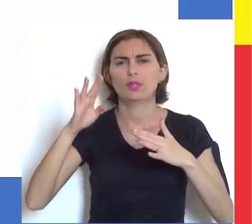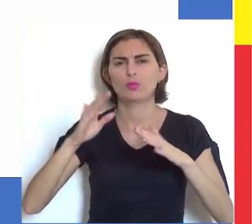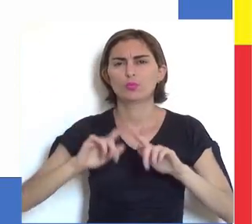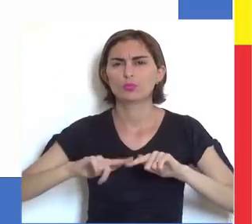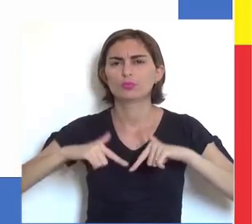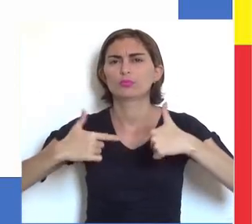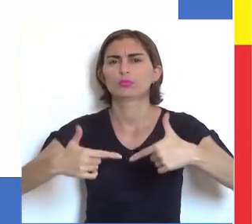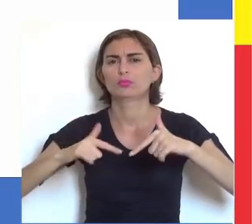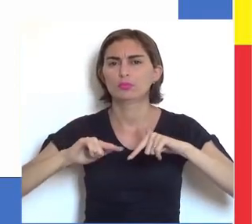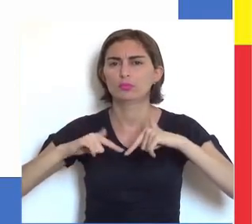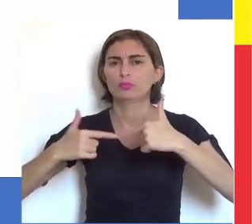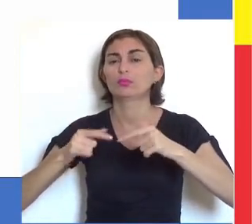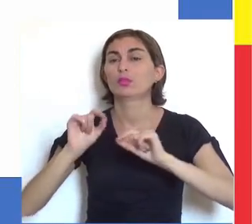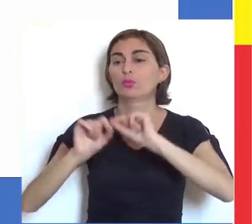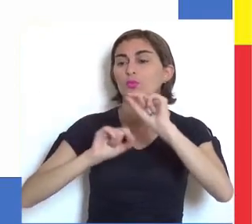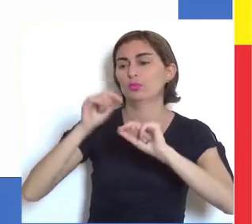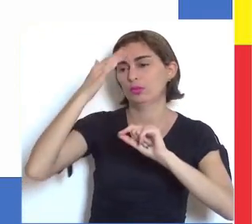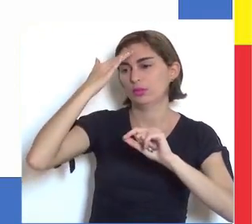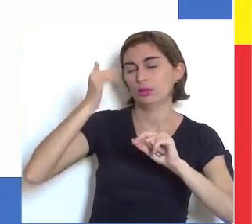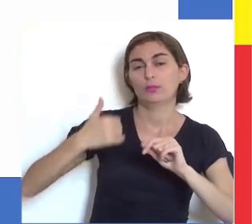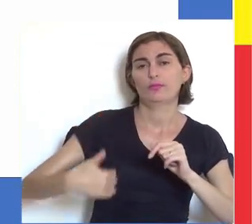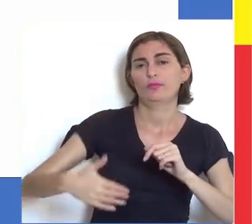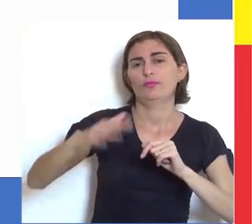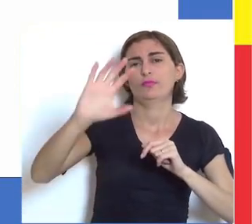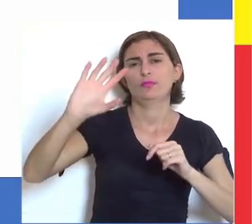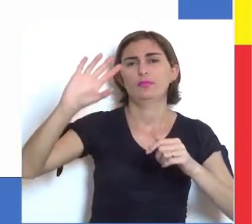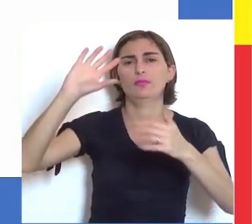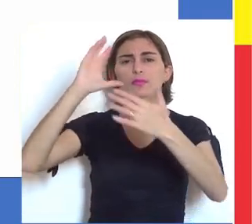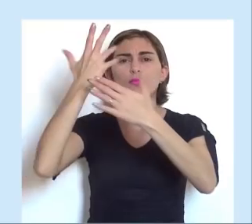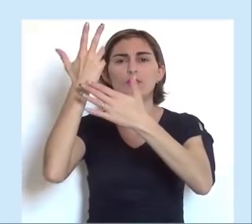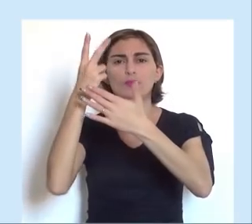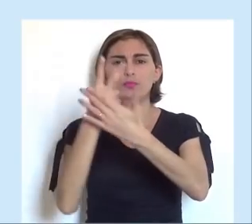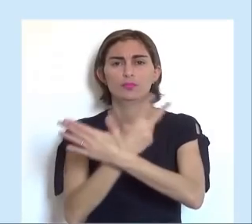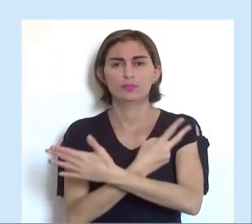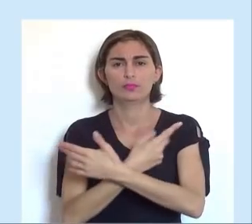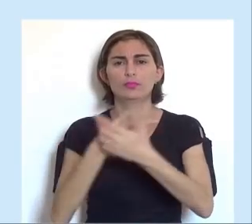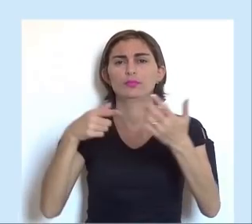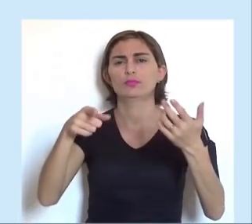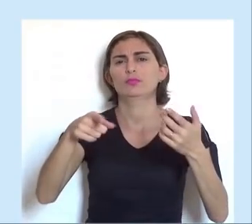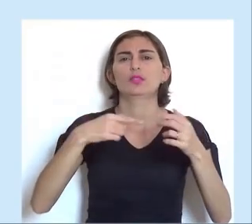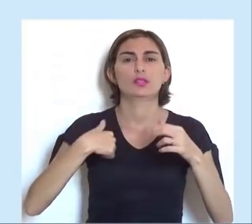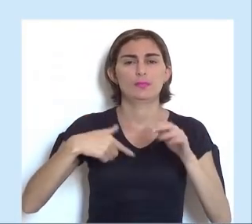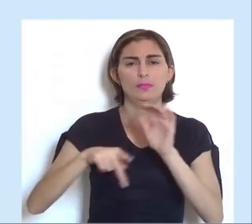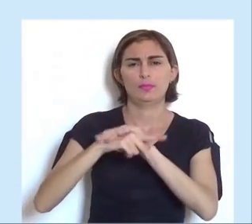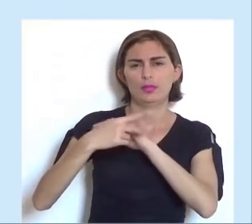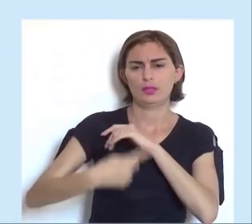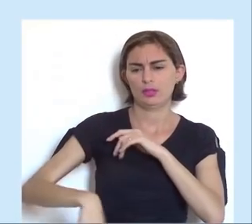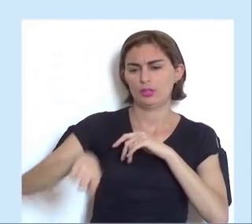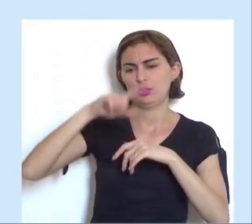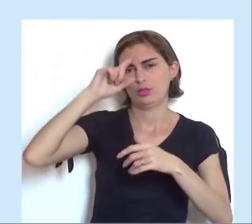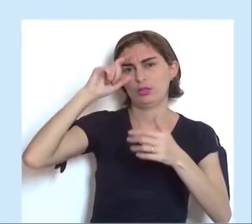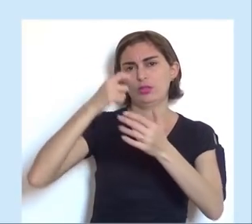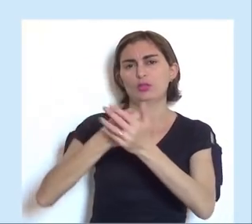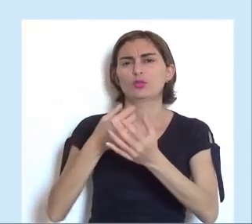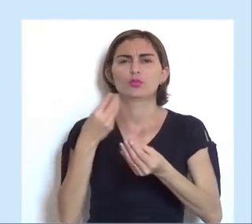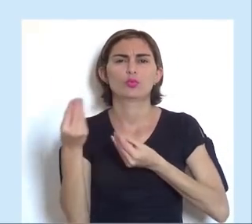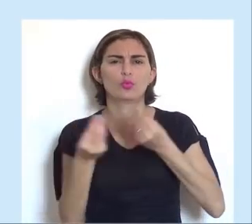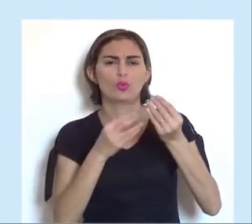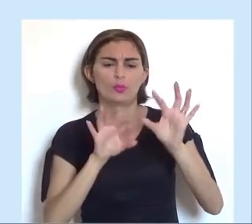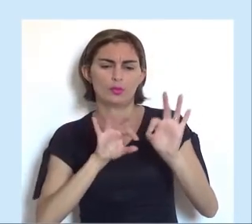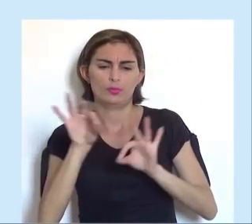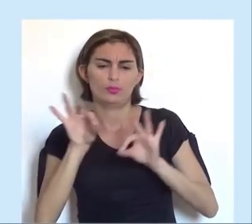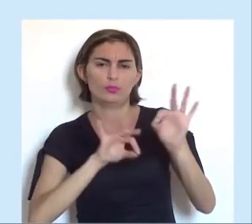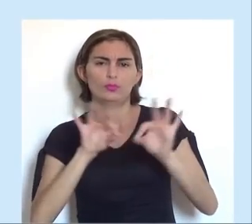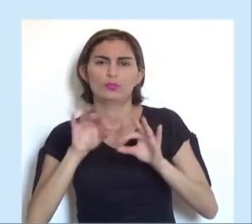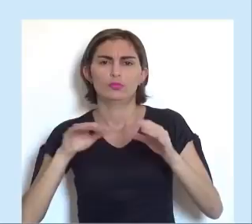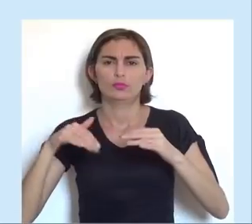principais ações, ou seja, aquilo que a gente sabe que vai acontecer na história, mas que só cabe a gente decidir como arranjar